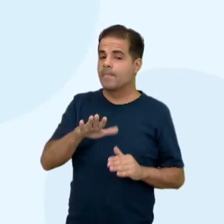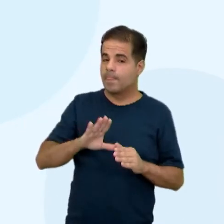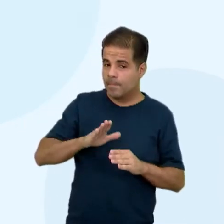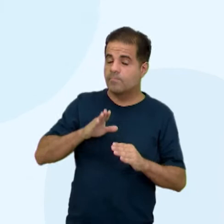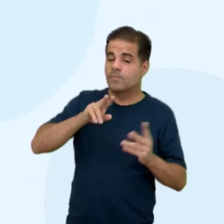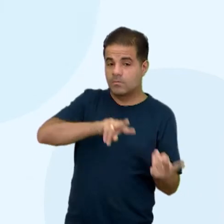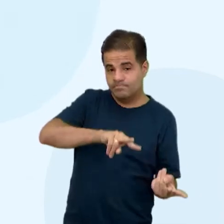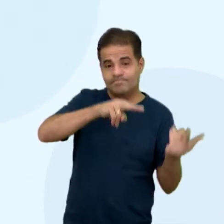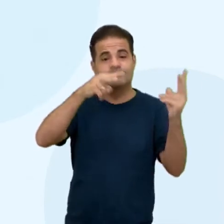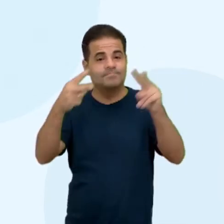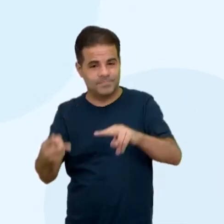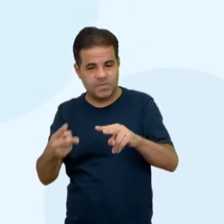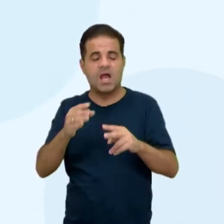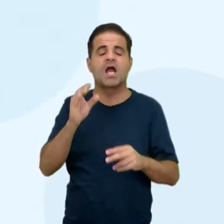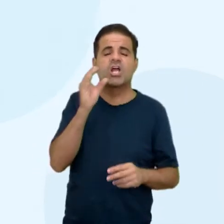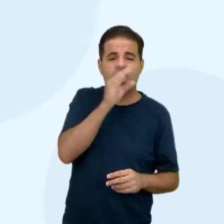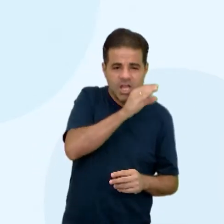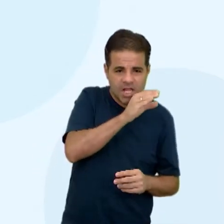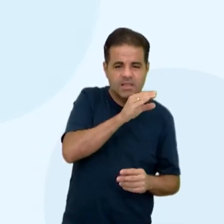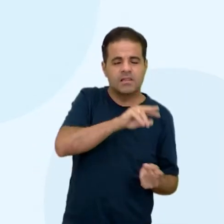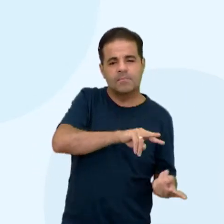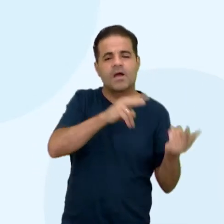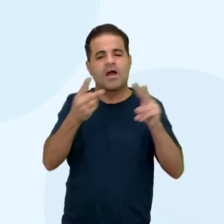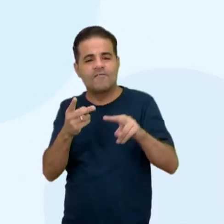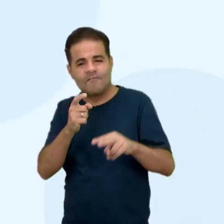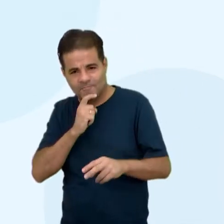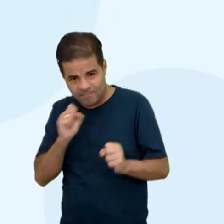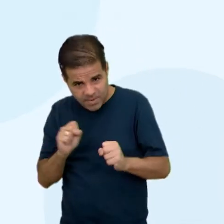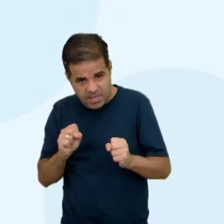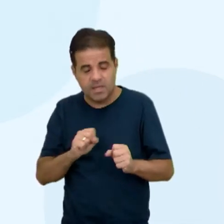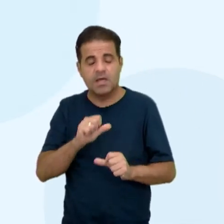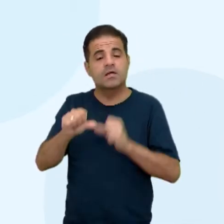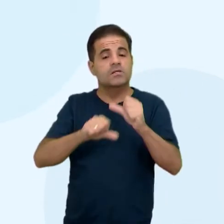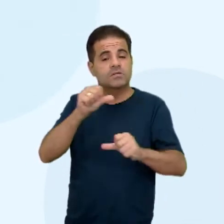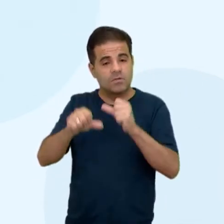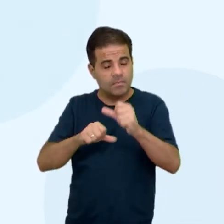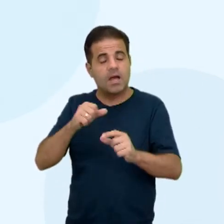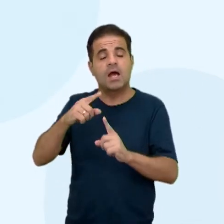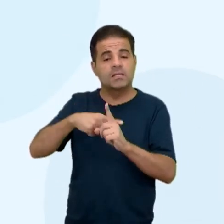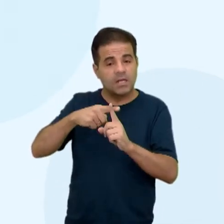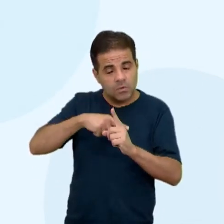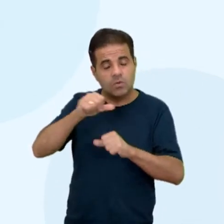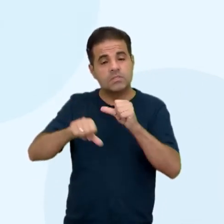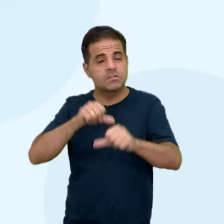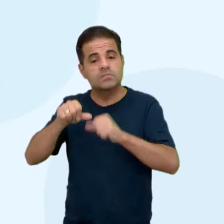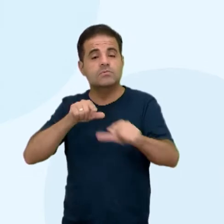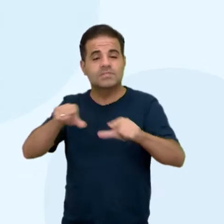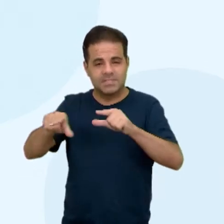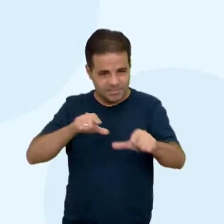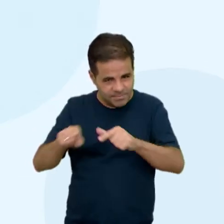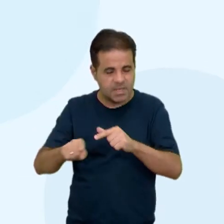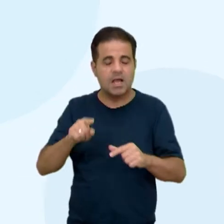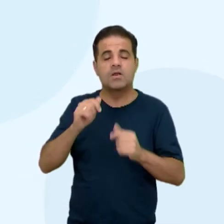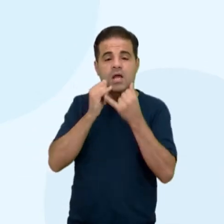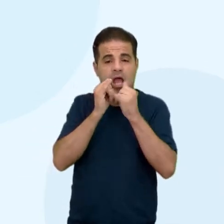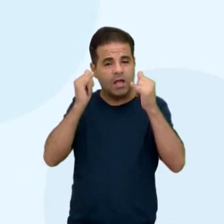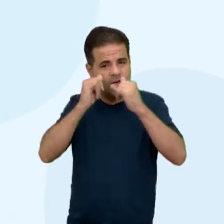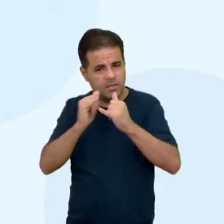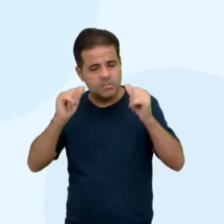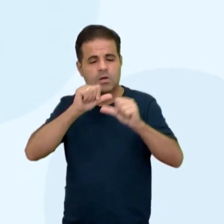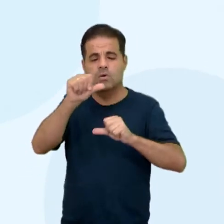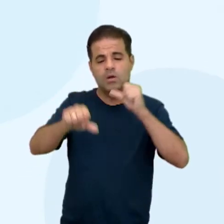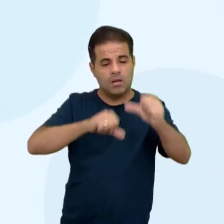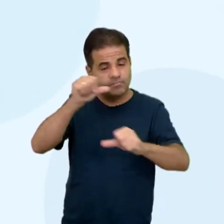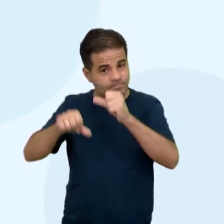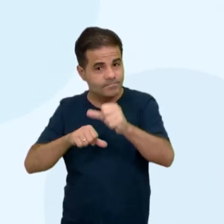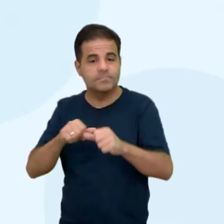passagem da quente para fria, parte desse calor é transformada em trabalho, quer dizer, parte desse calor, essa energia, é